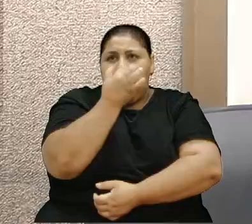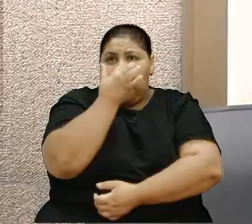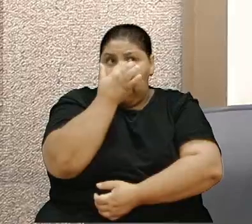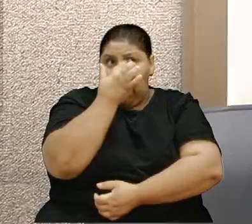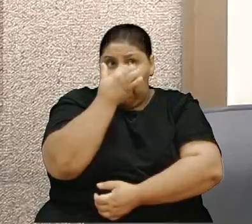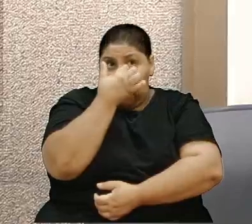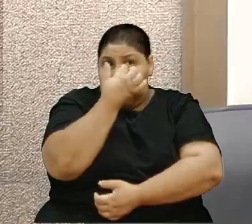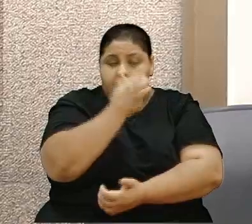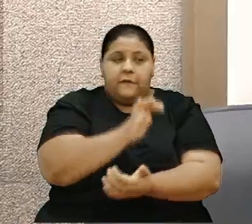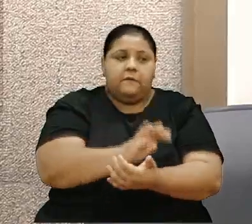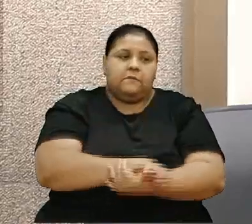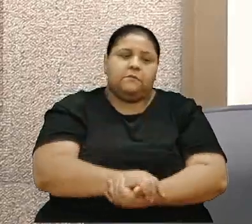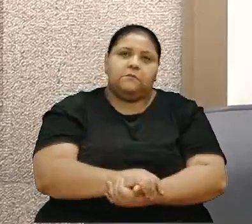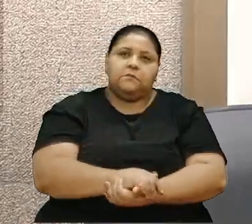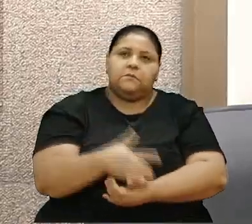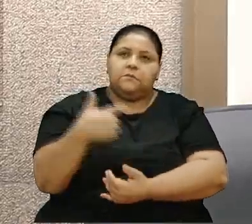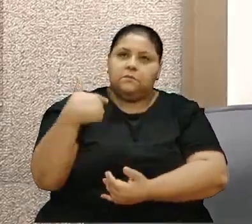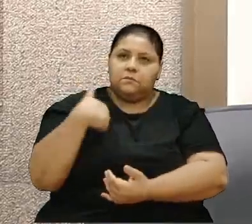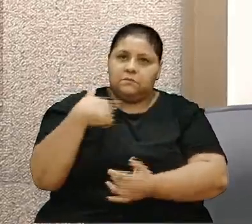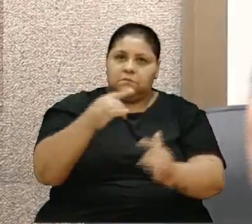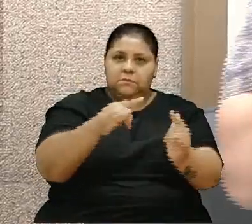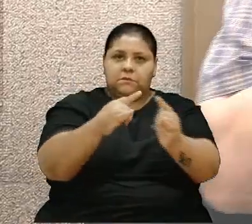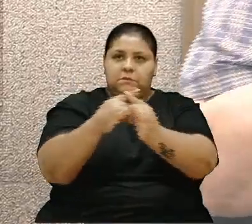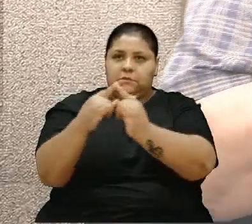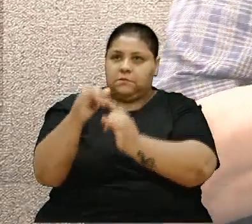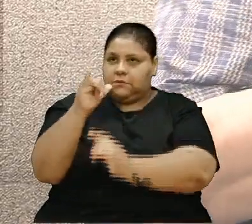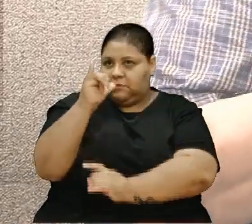Quando o Instituto Quindim foi